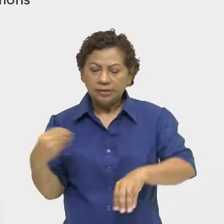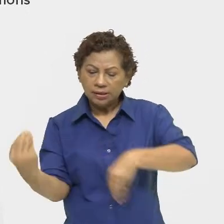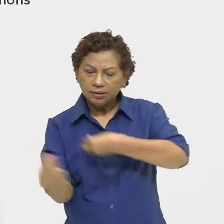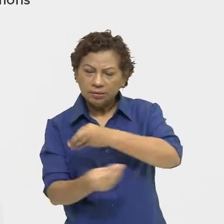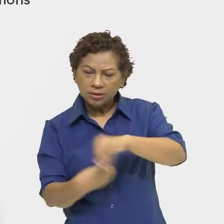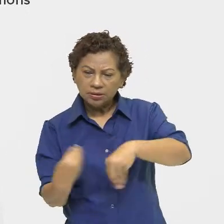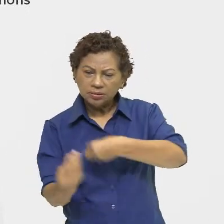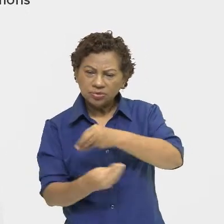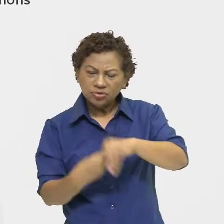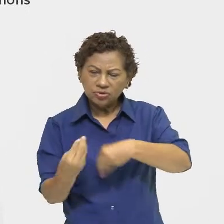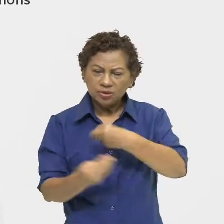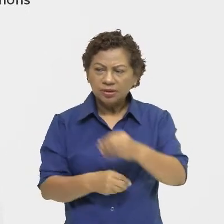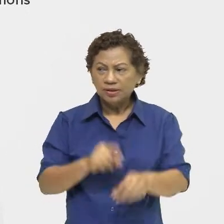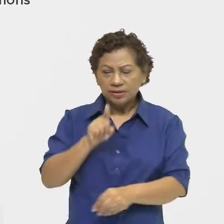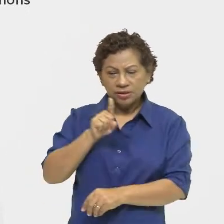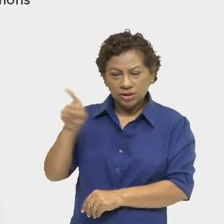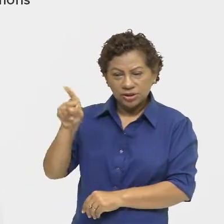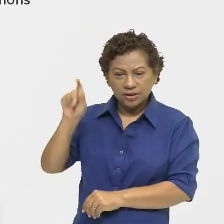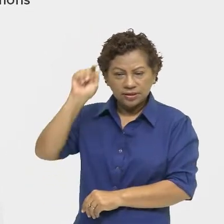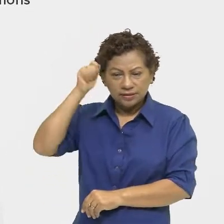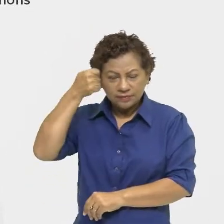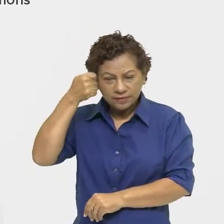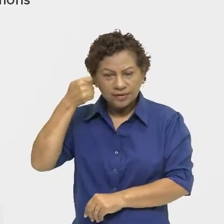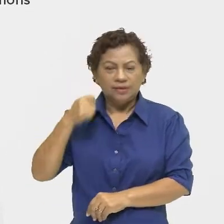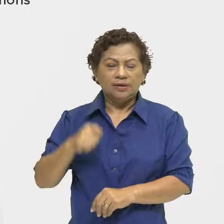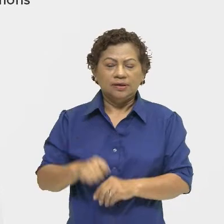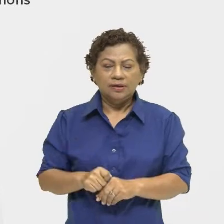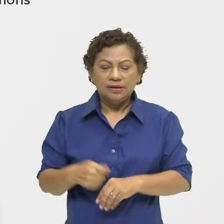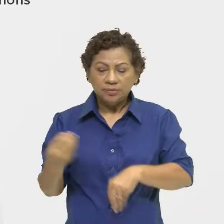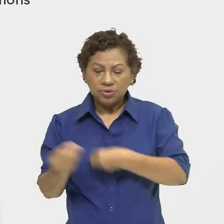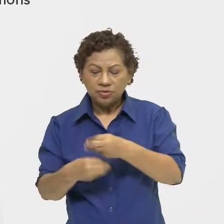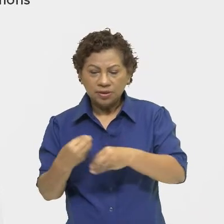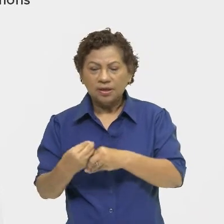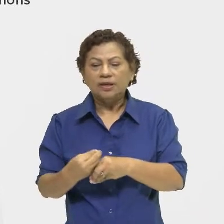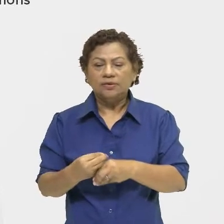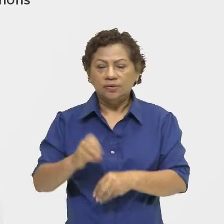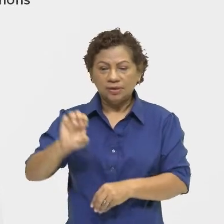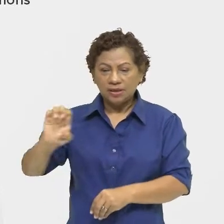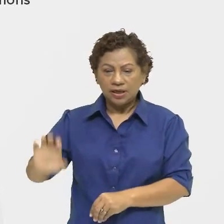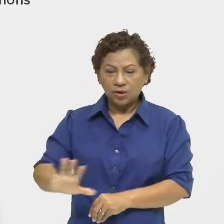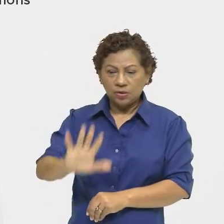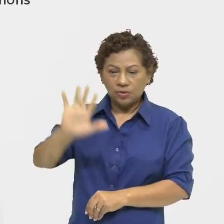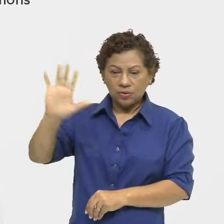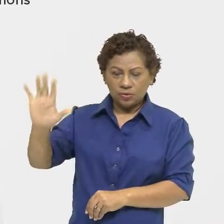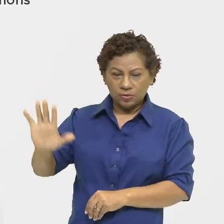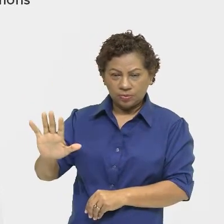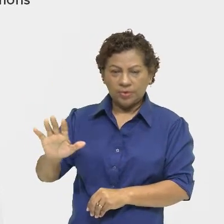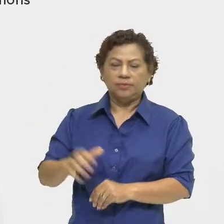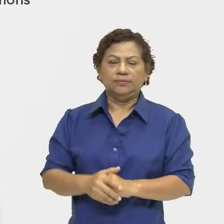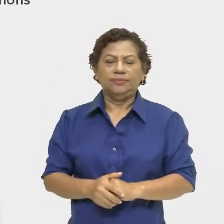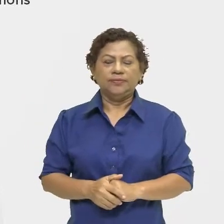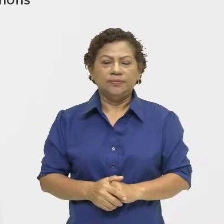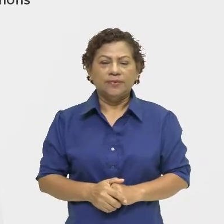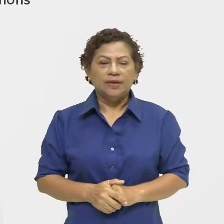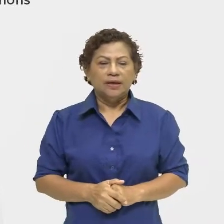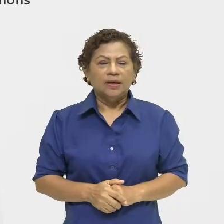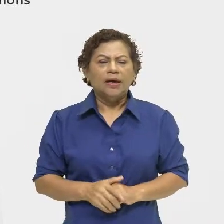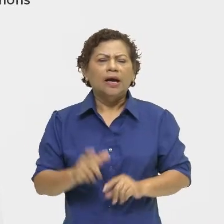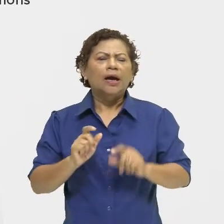do continente africano com o cristianismo europeu, que é um processo conhecido como